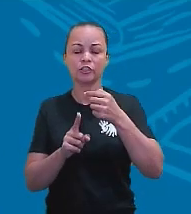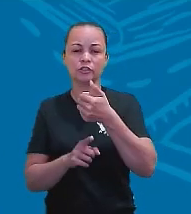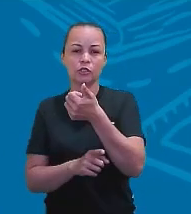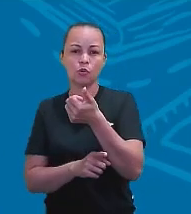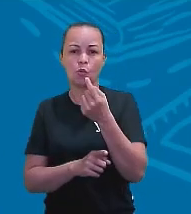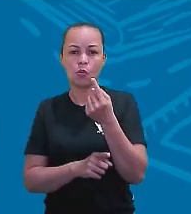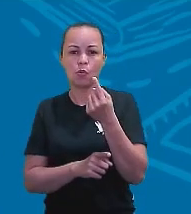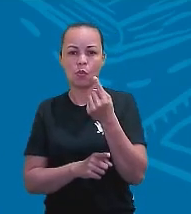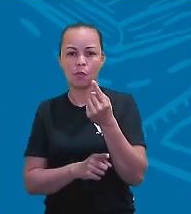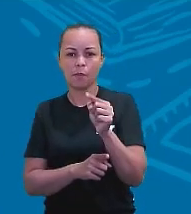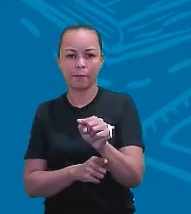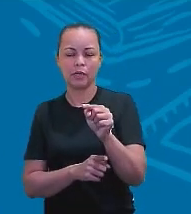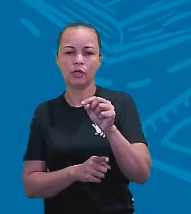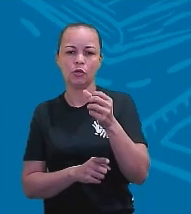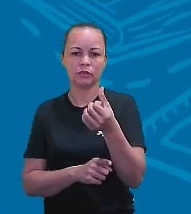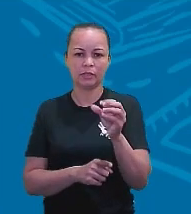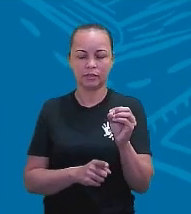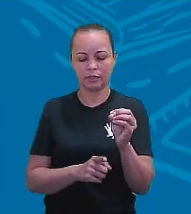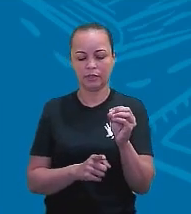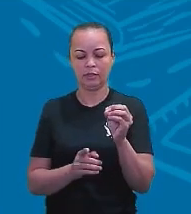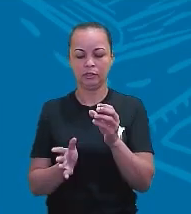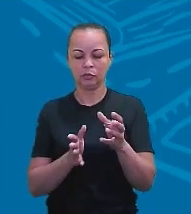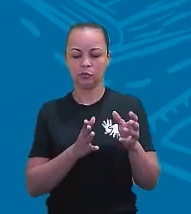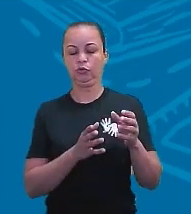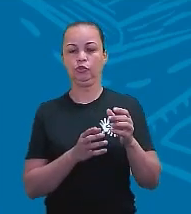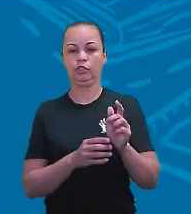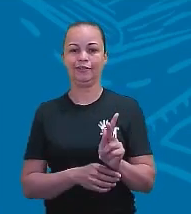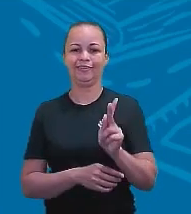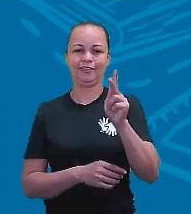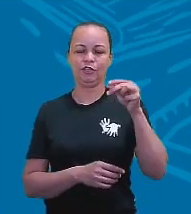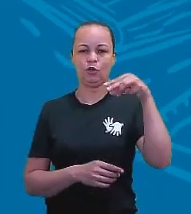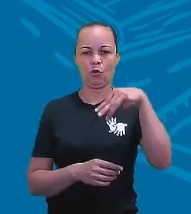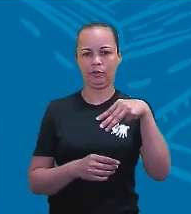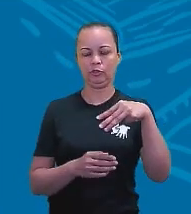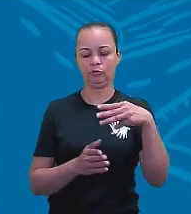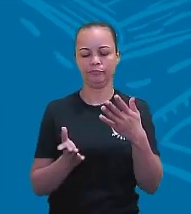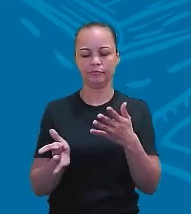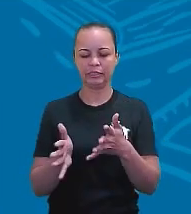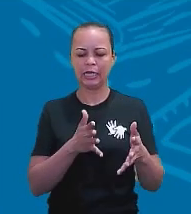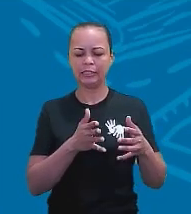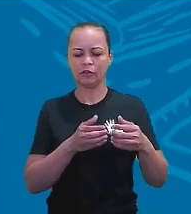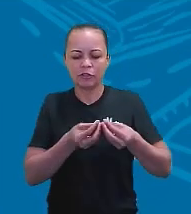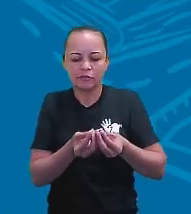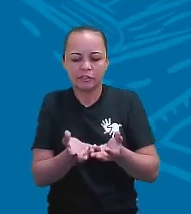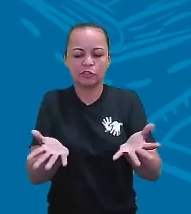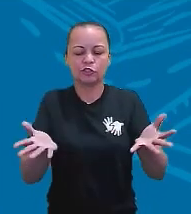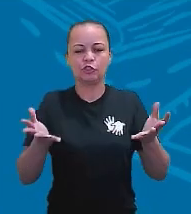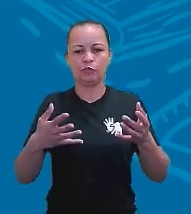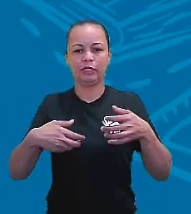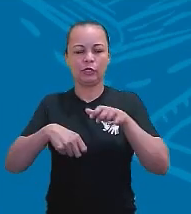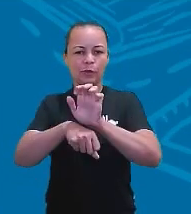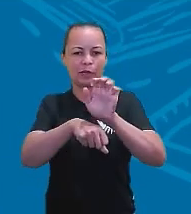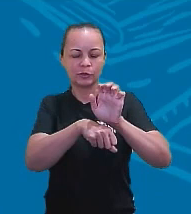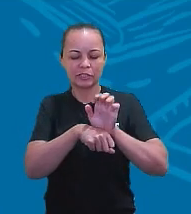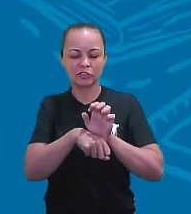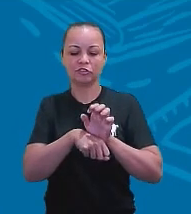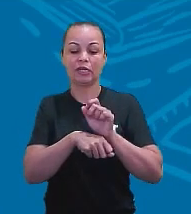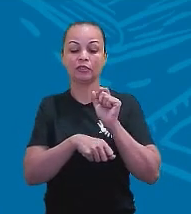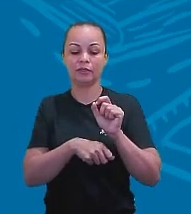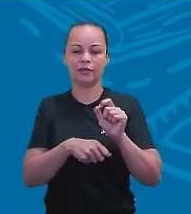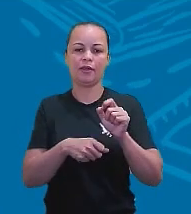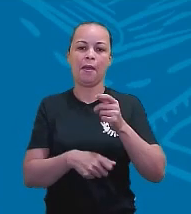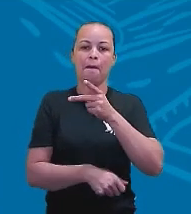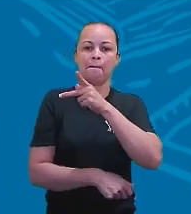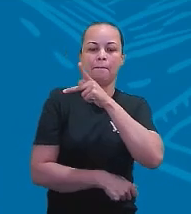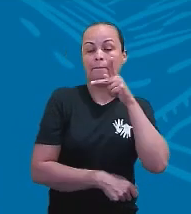da Paraíba, Pernambuco e Alagoas. Então, gente, o Nordeste foi o foco realmente dessas ferrovias.